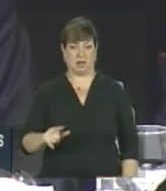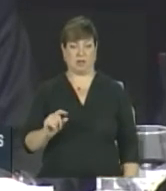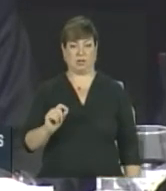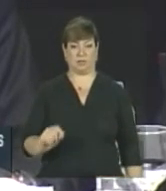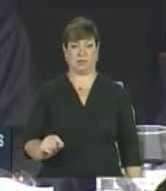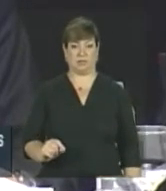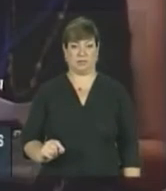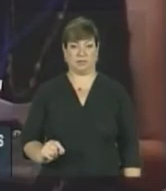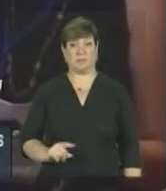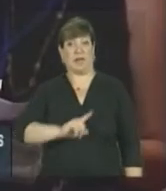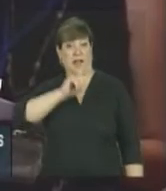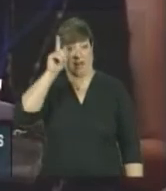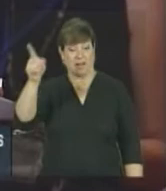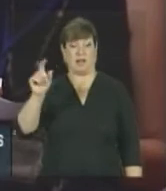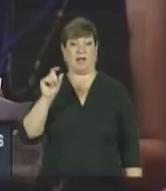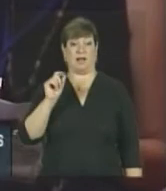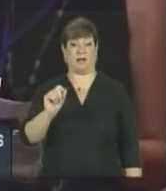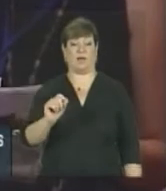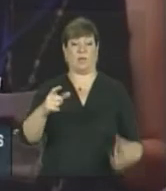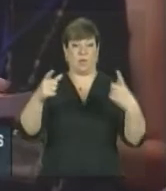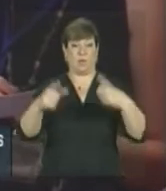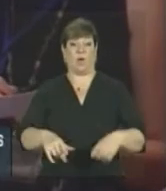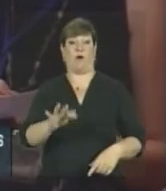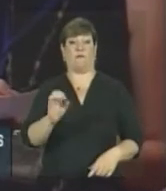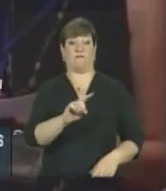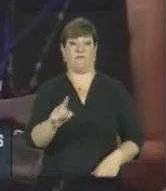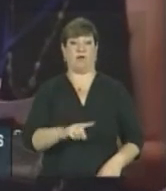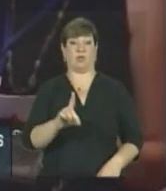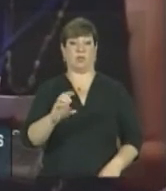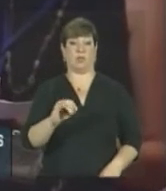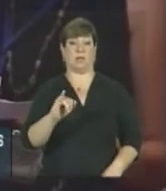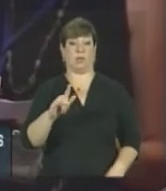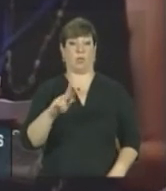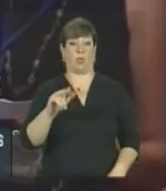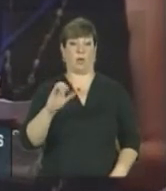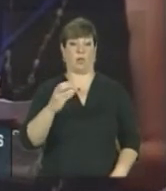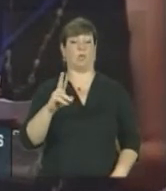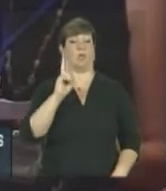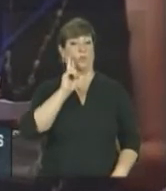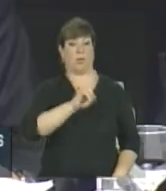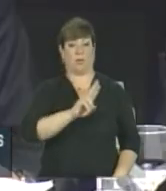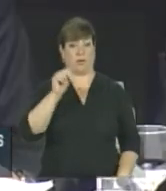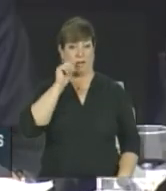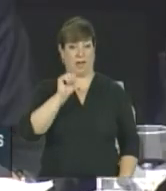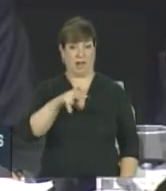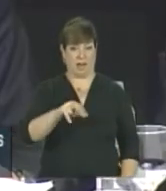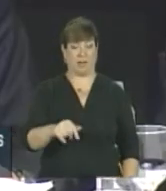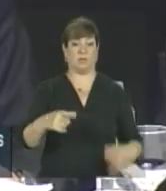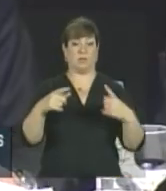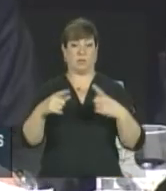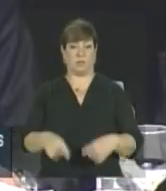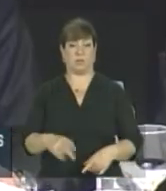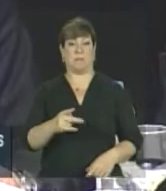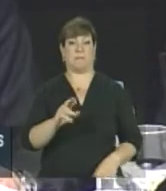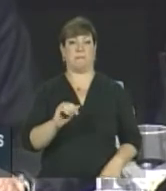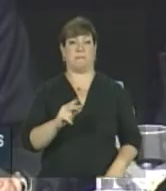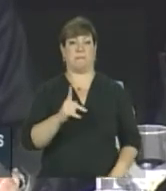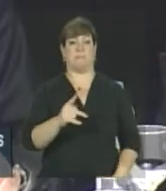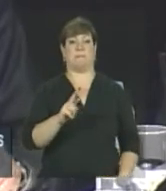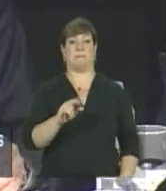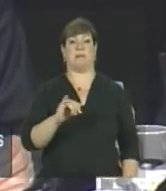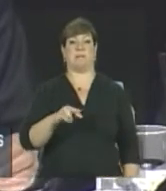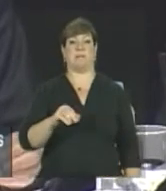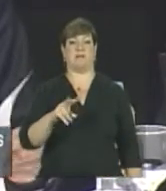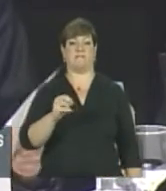lá conquistou a vaga lá em Foz do Iguaçu. A Ana é de Primavera do Leste, no estado